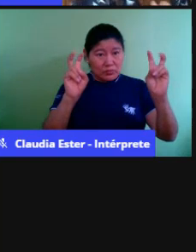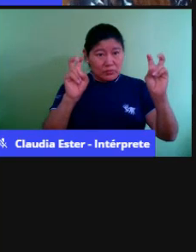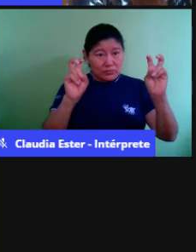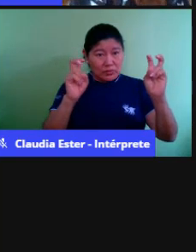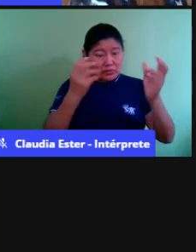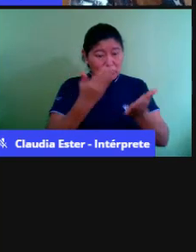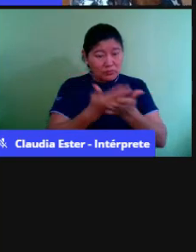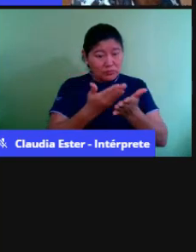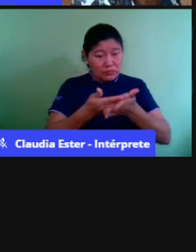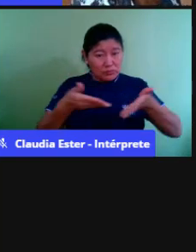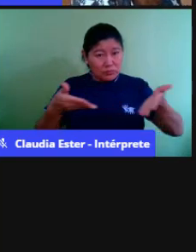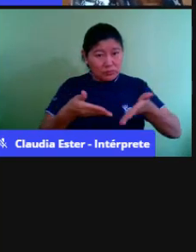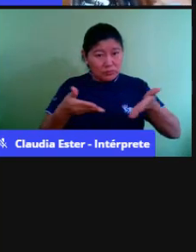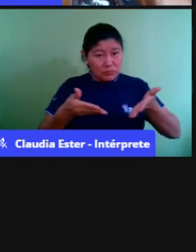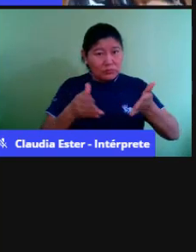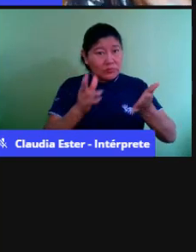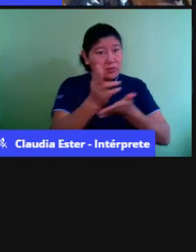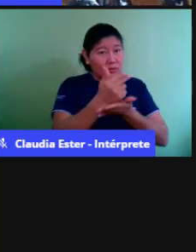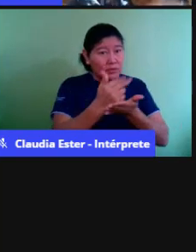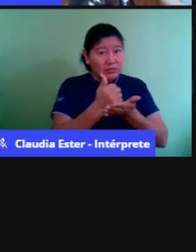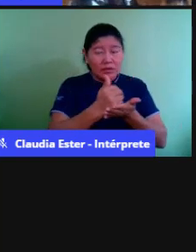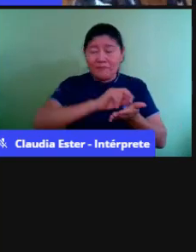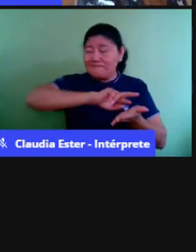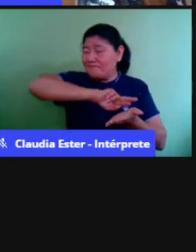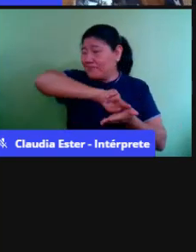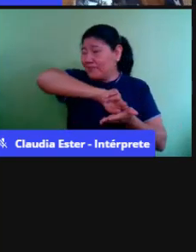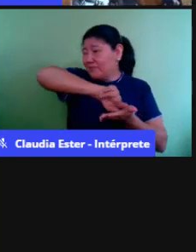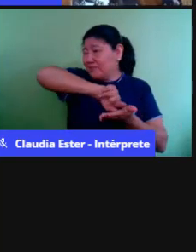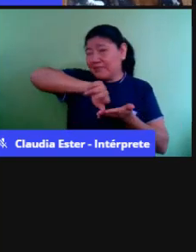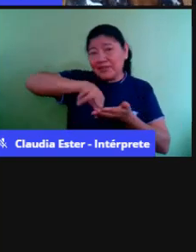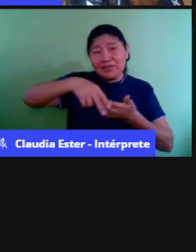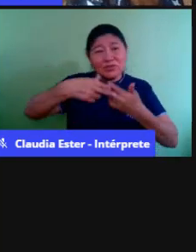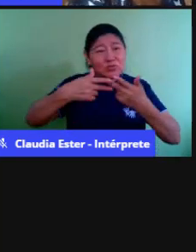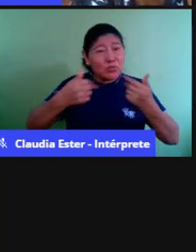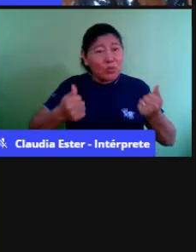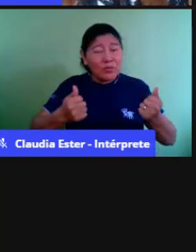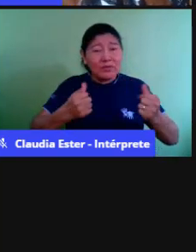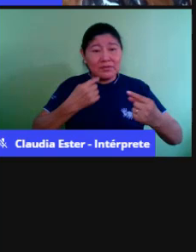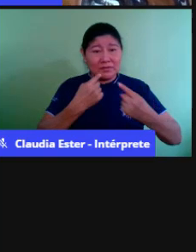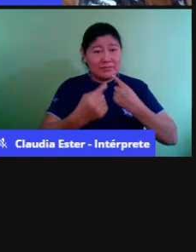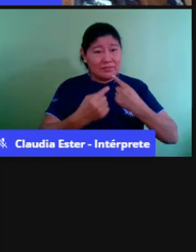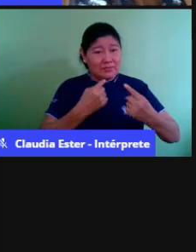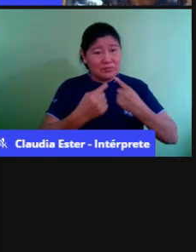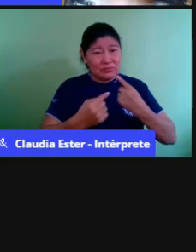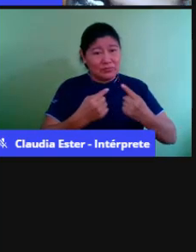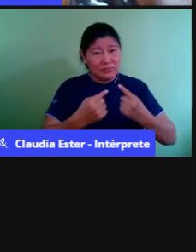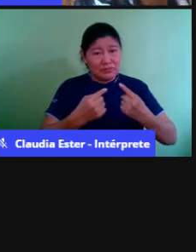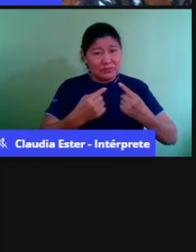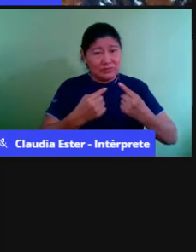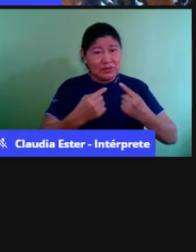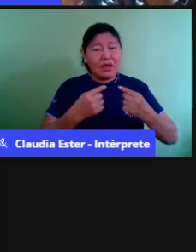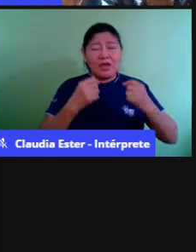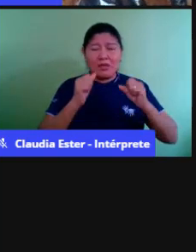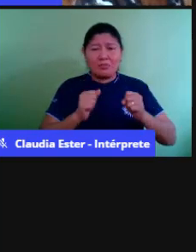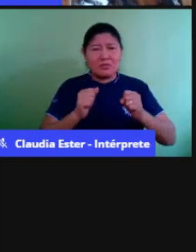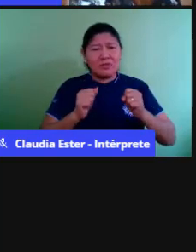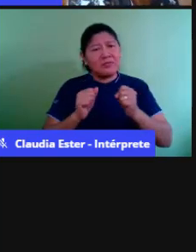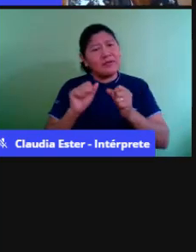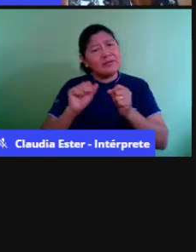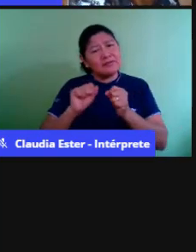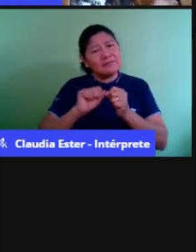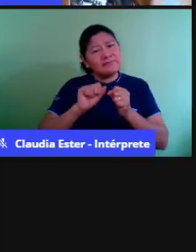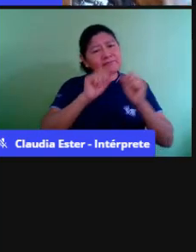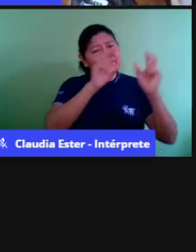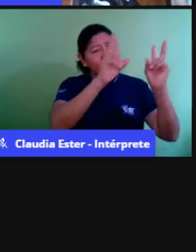tema inesgotável. Nós poderíamos continuar muito tempo falando sobre o desenho e fazermos muitas outras lives